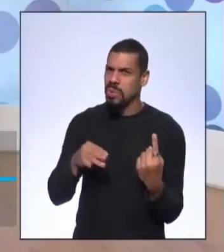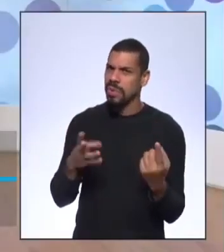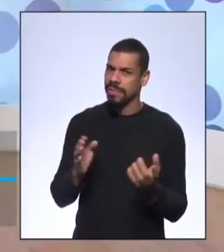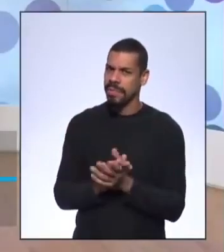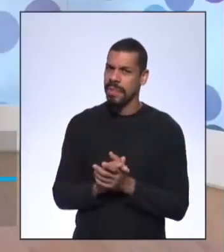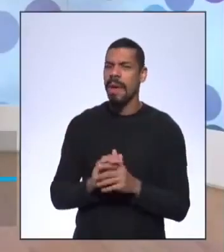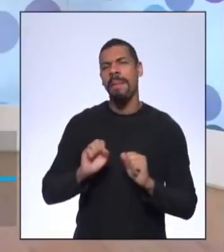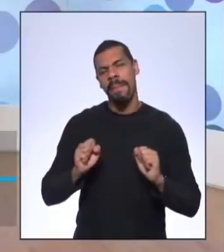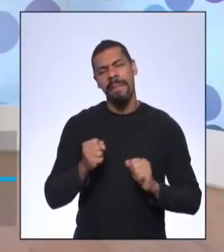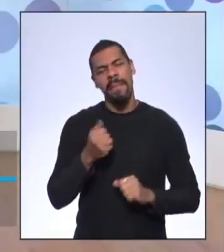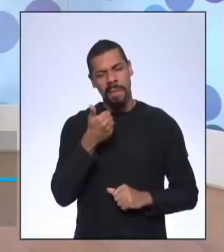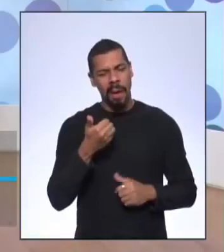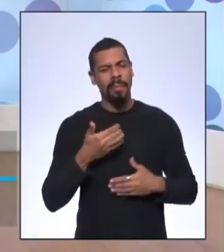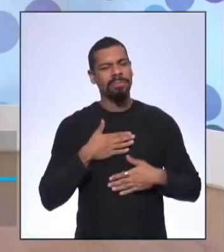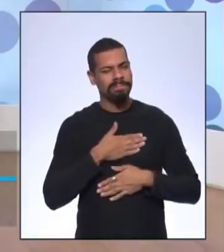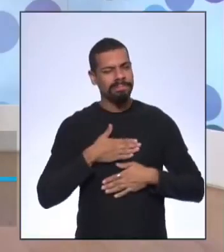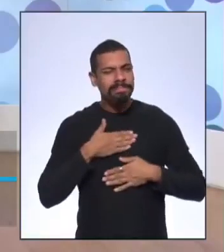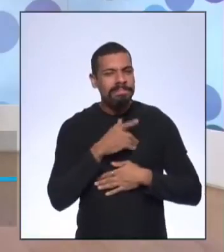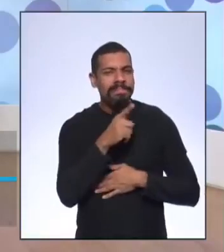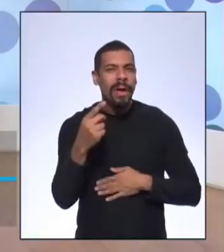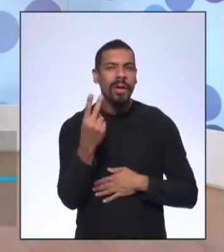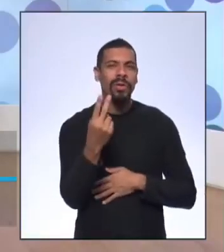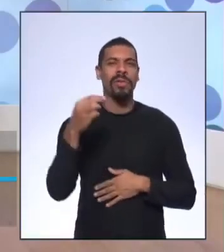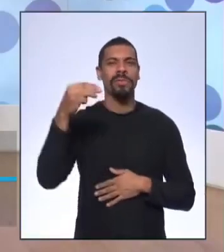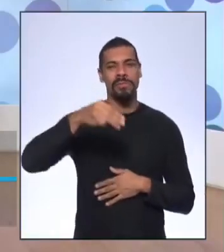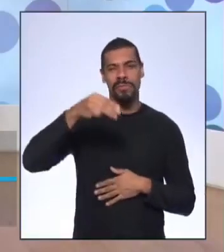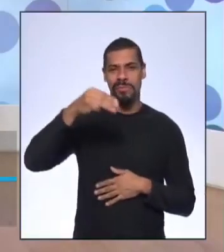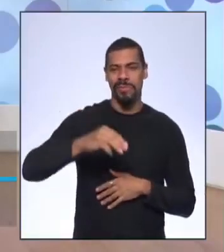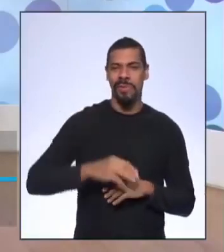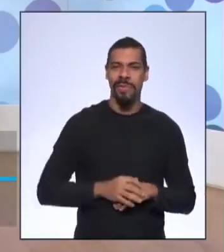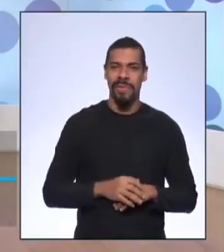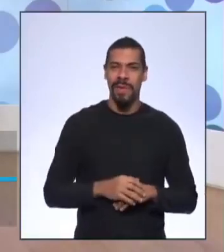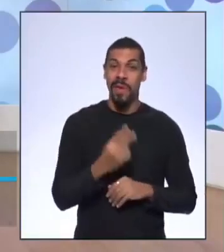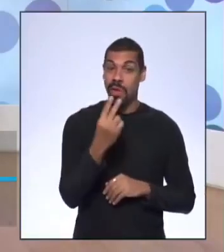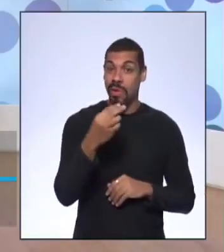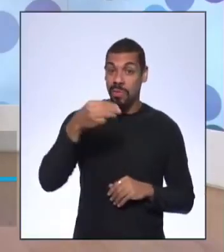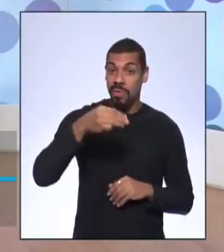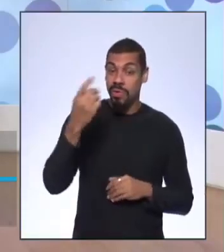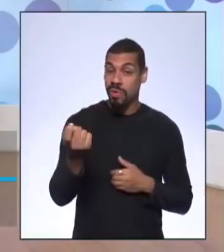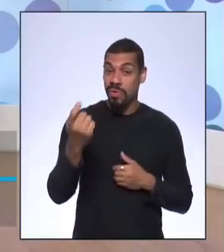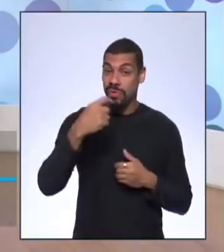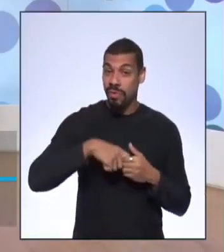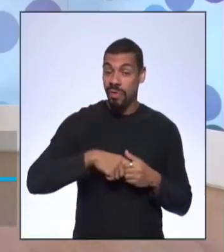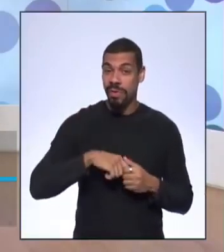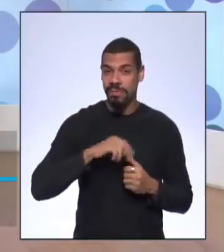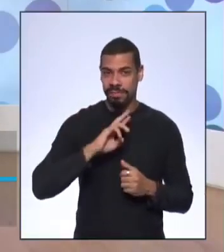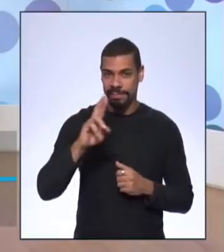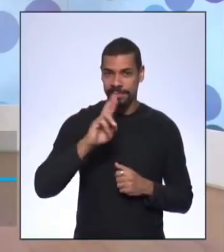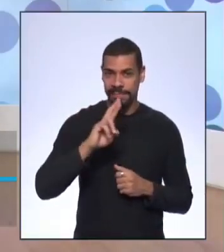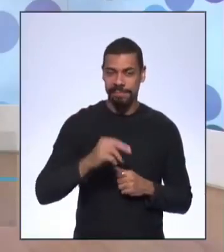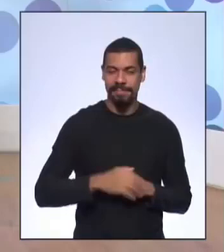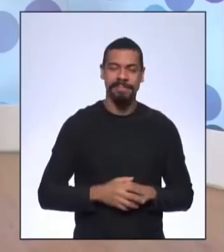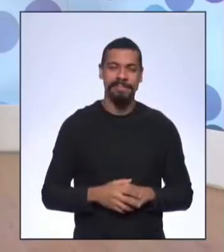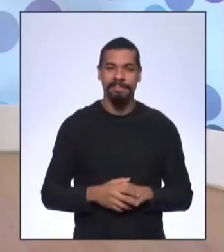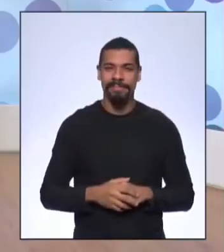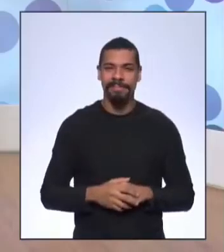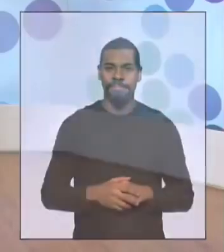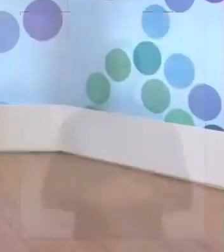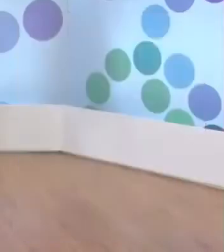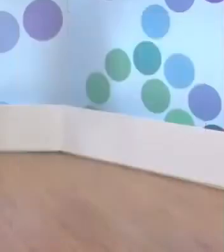Mas pra gente ser bonzinho, acho que 2 minutos é tranquilo. Beleza, então 2 minutinhos e a gente já retorna. Bom trabalho.